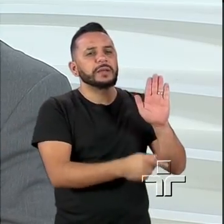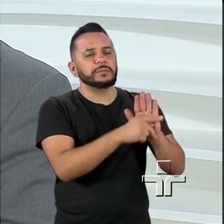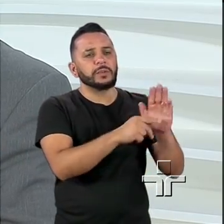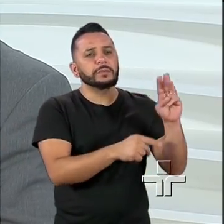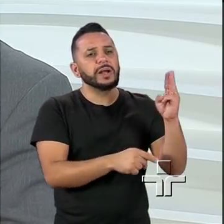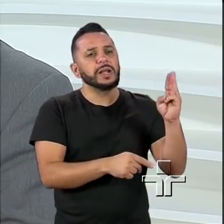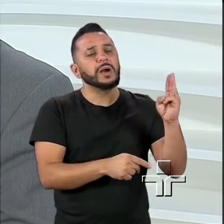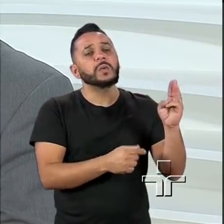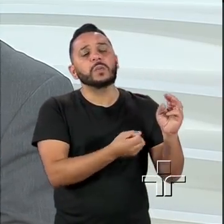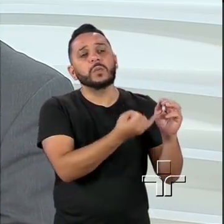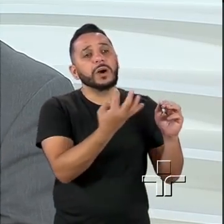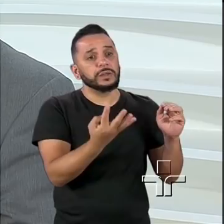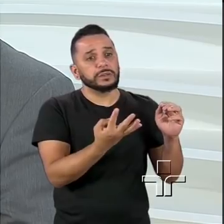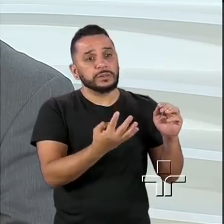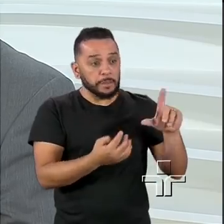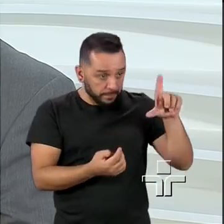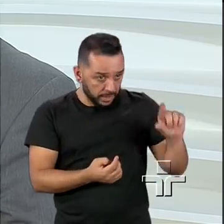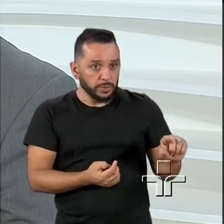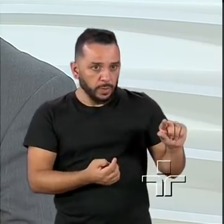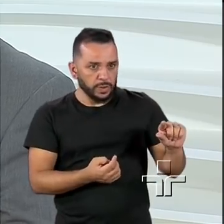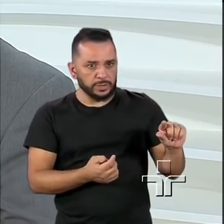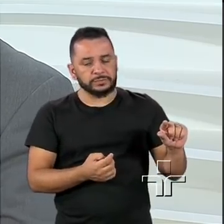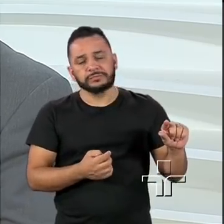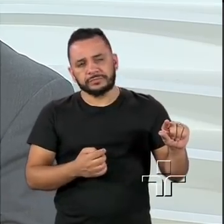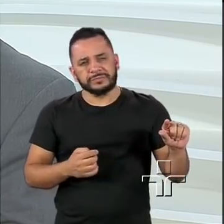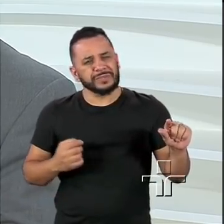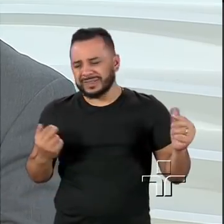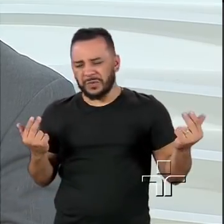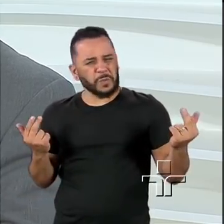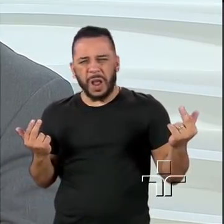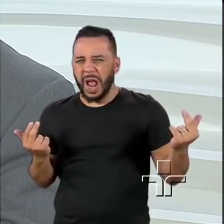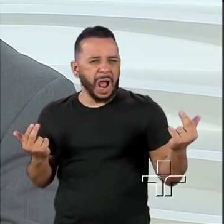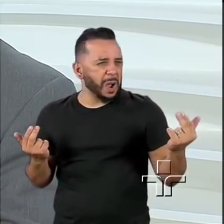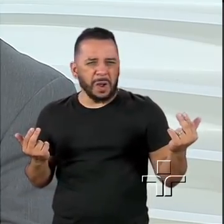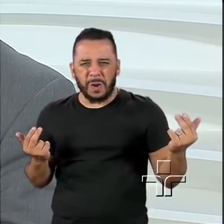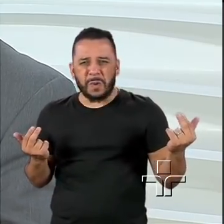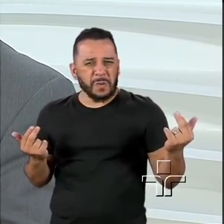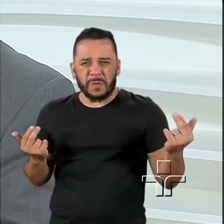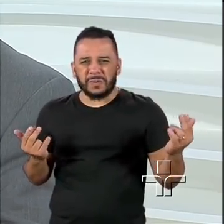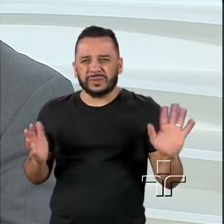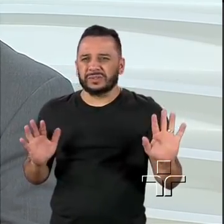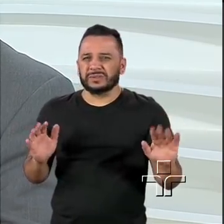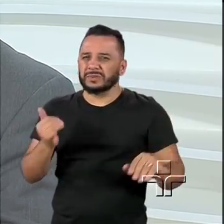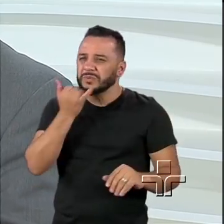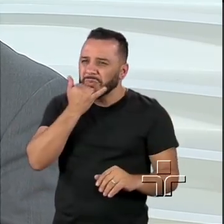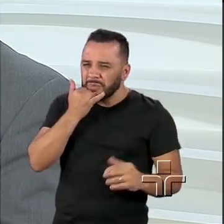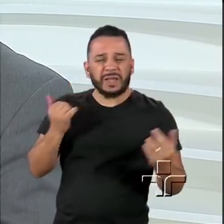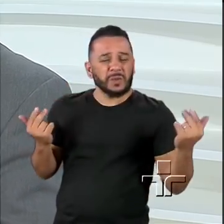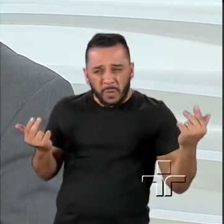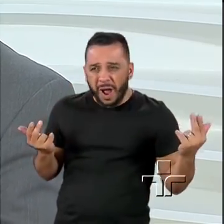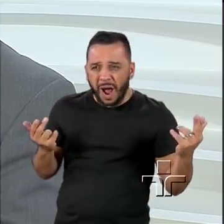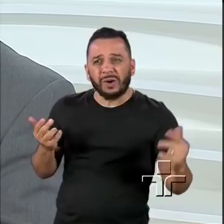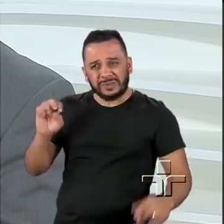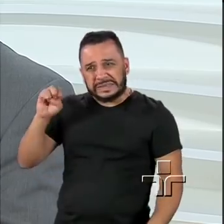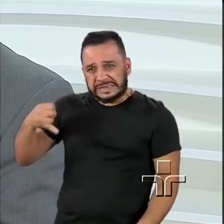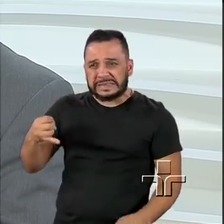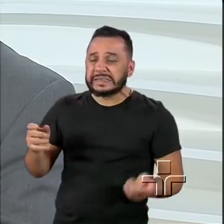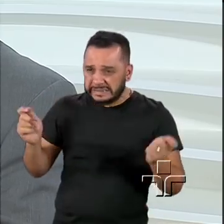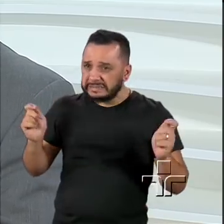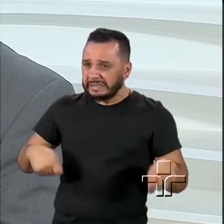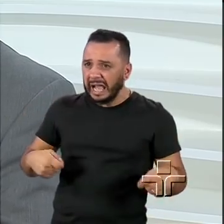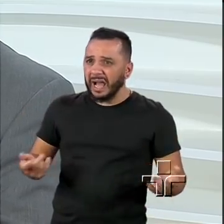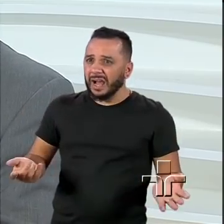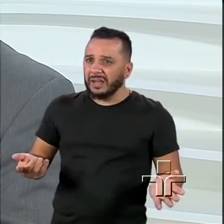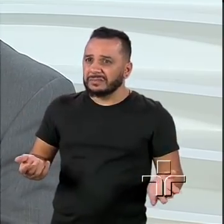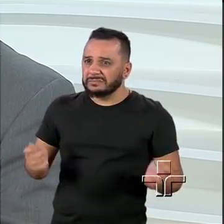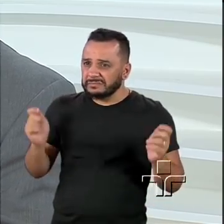menor, certamente. A proporção é a mesma, Ricardo. Ou seja, é plenamente possível